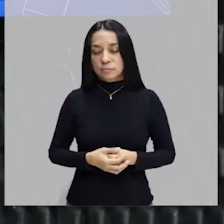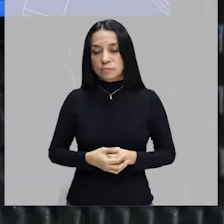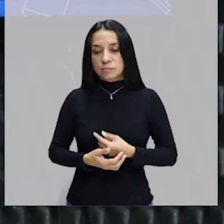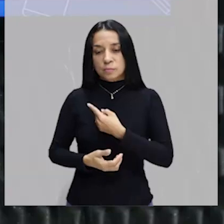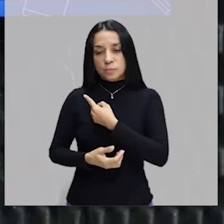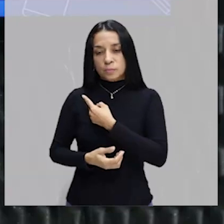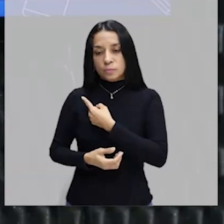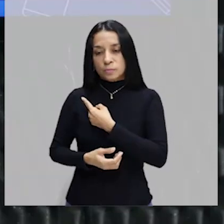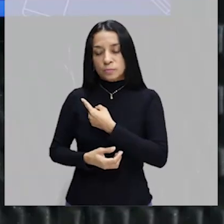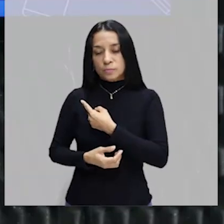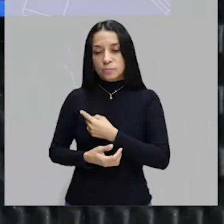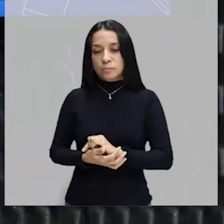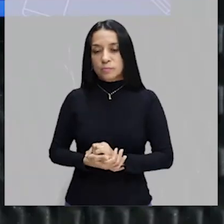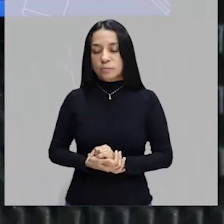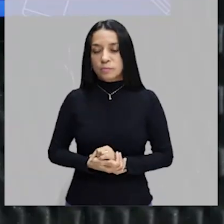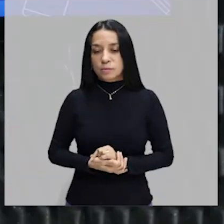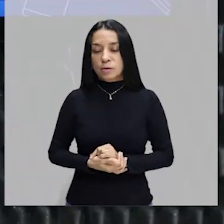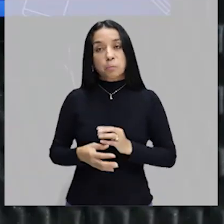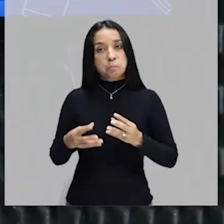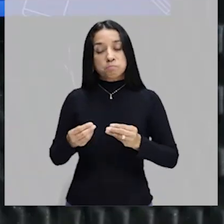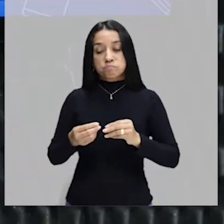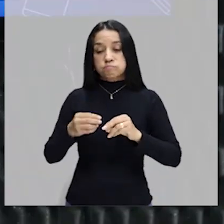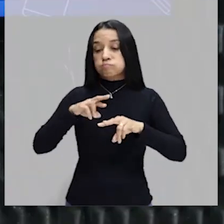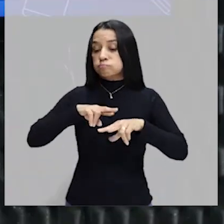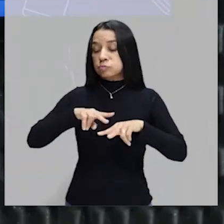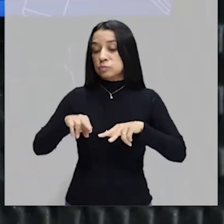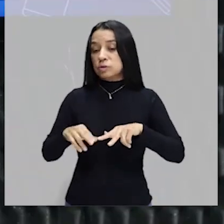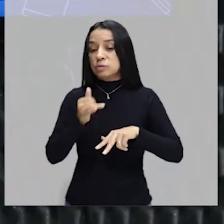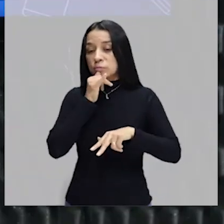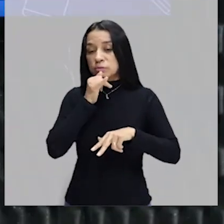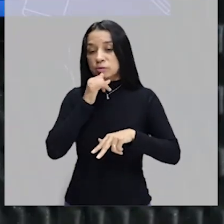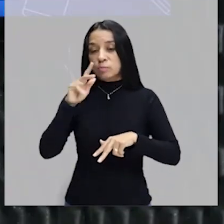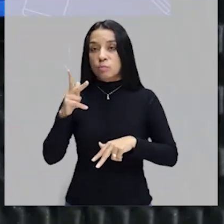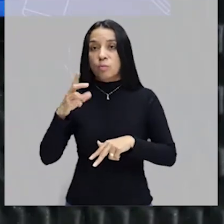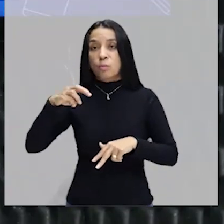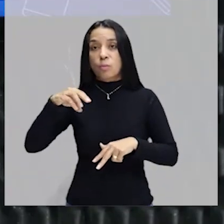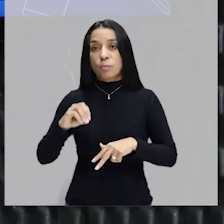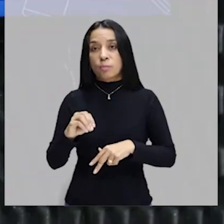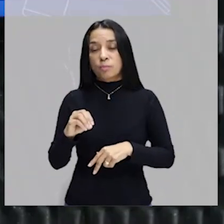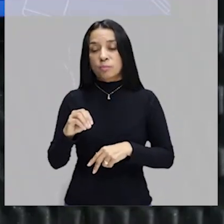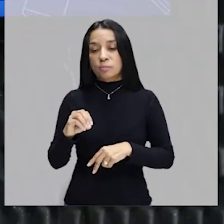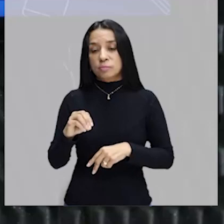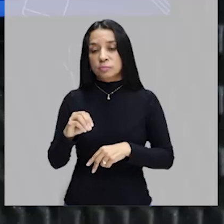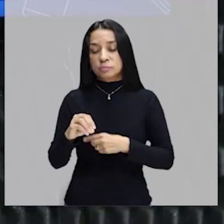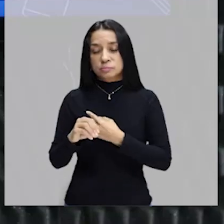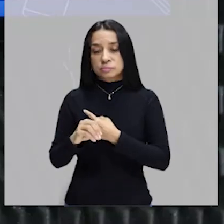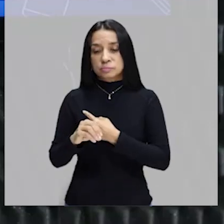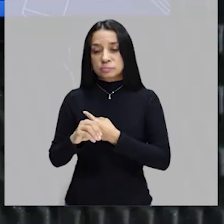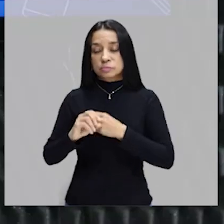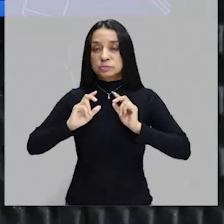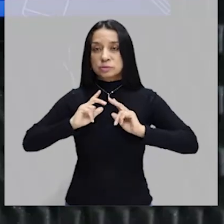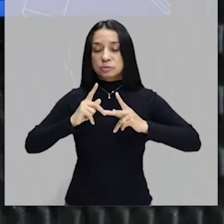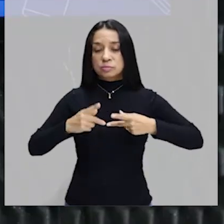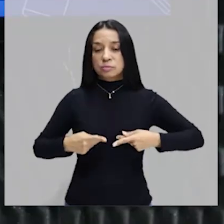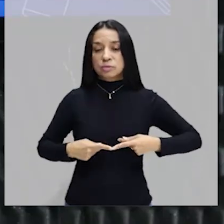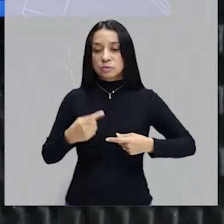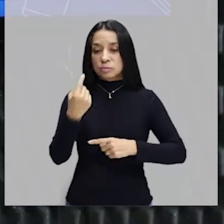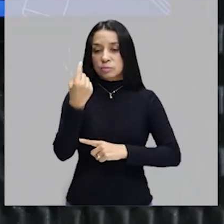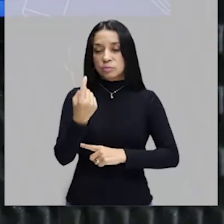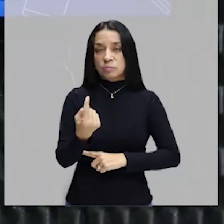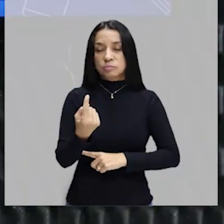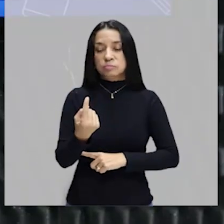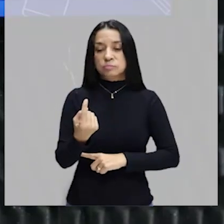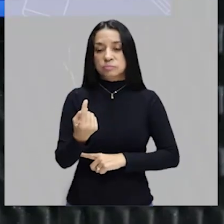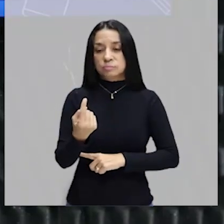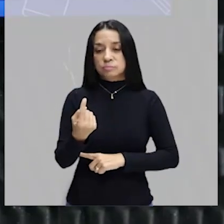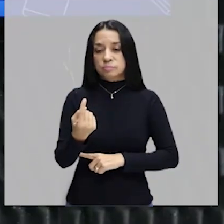gênero, dentro da família tem muitos gêneros, inclusive o gênero Homo. No caso do ser humano, ele é o único